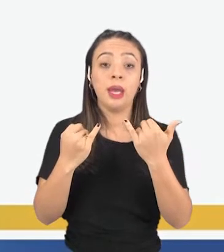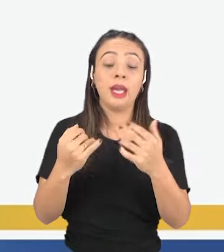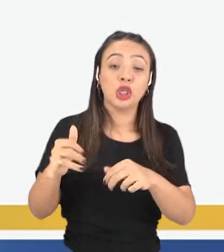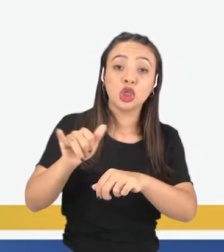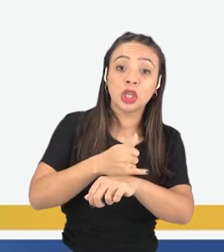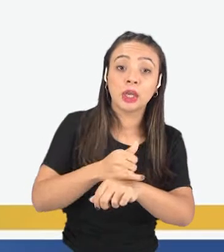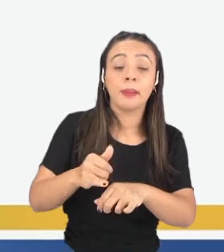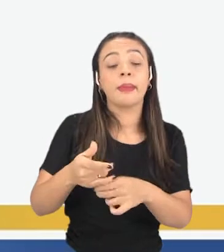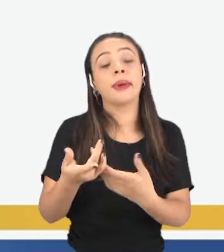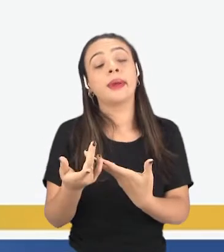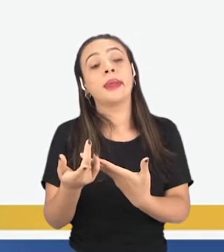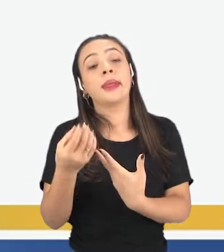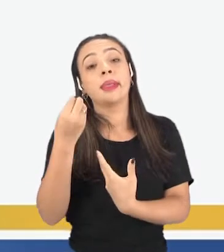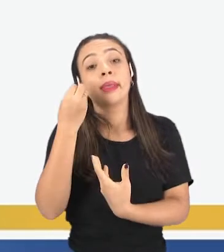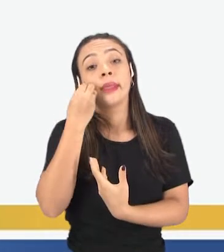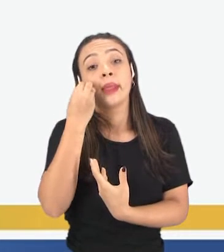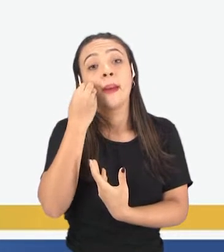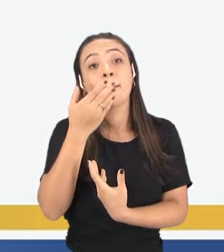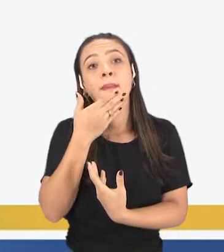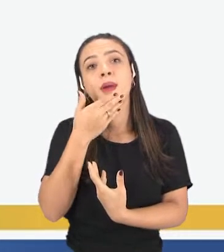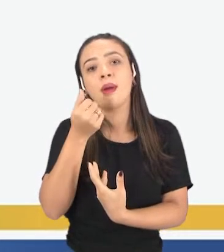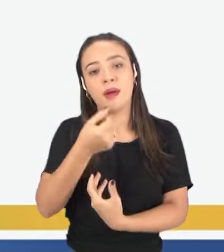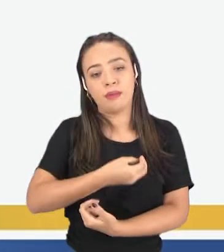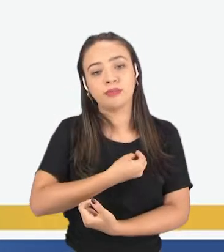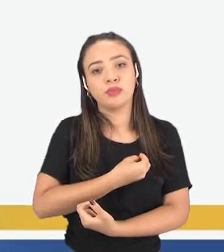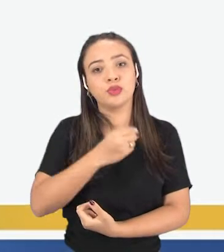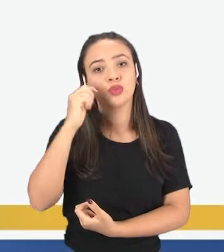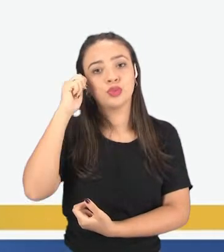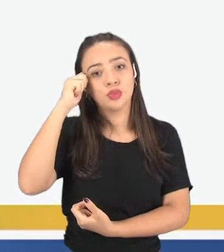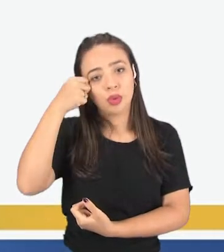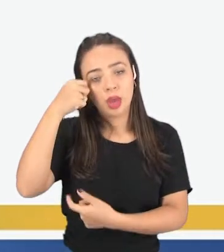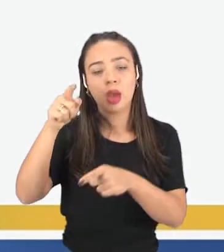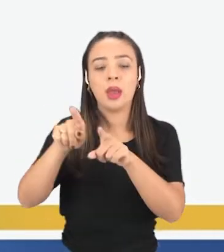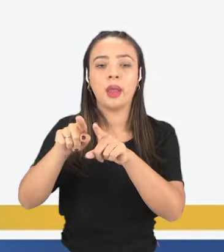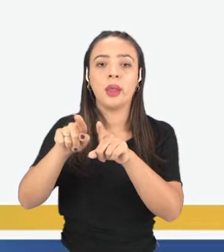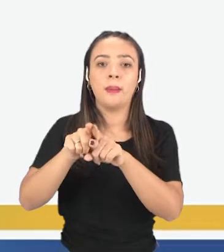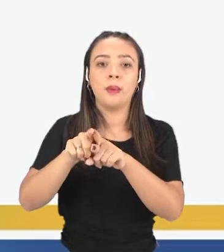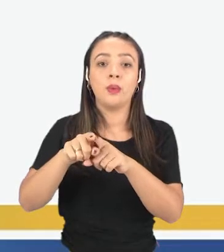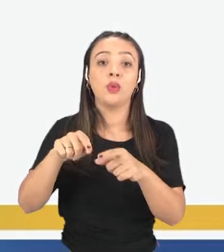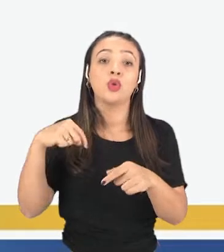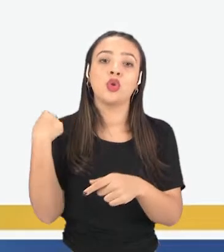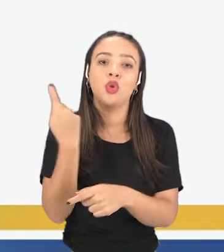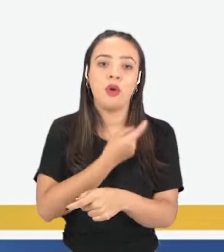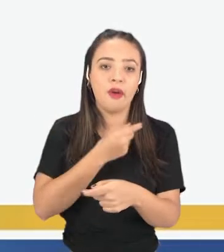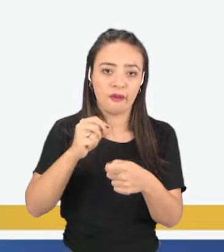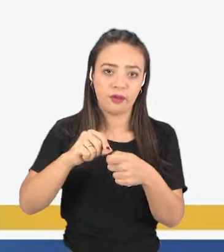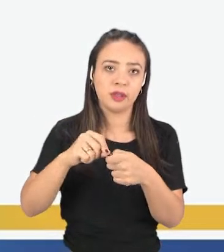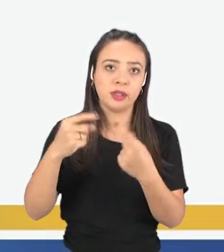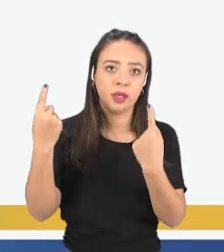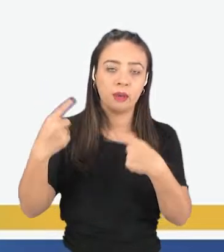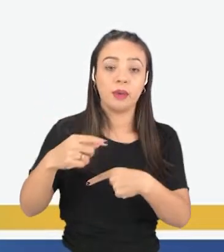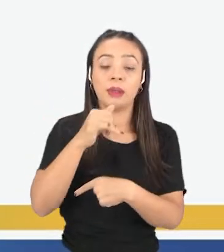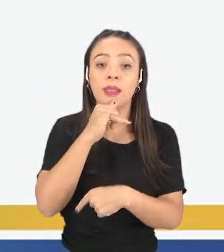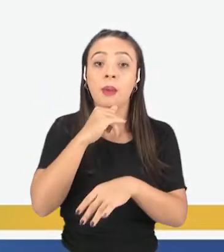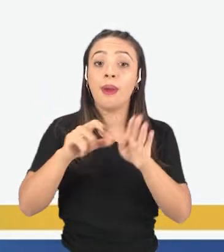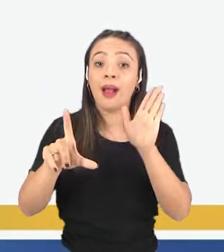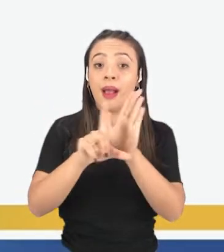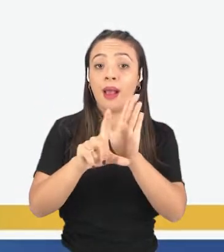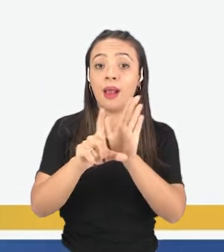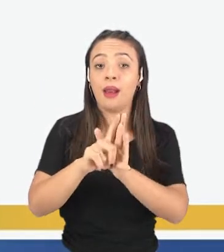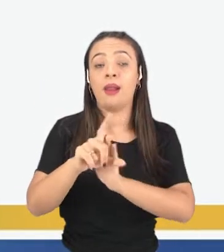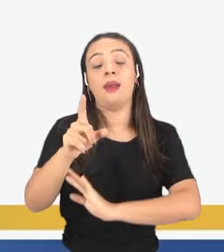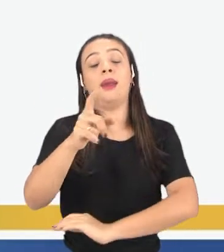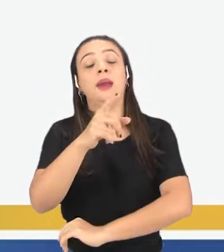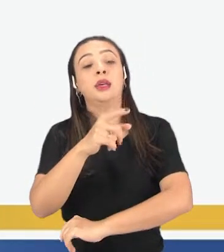reparação histórica aos negros de nosso país. Dentre essas medidas, podemos destacar a Lei de Preconceito de Raça ou